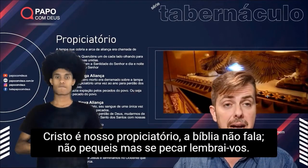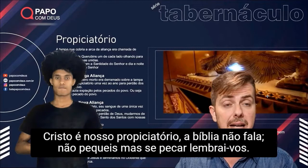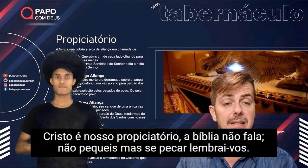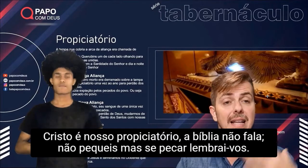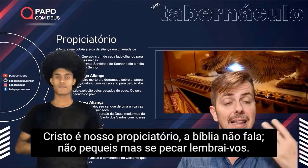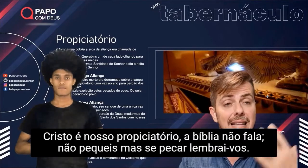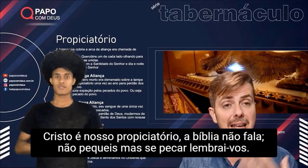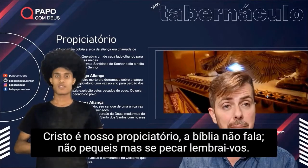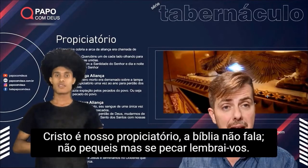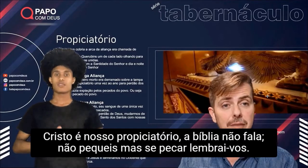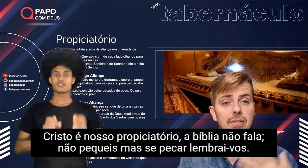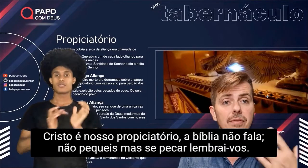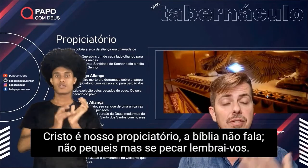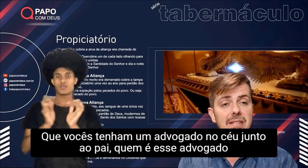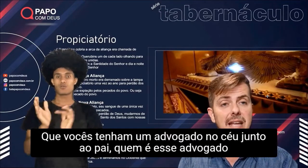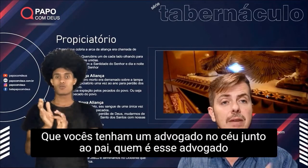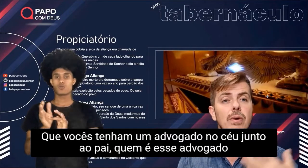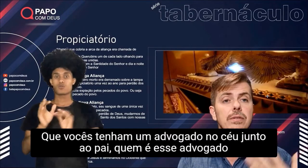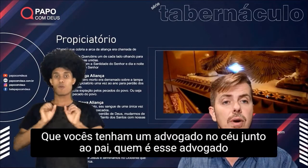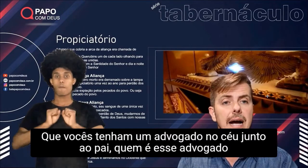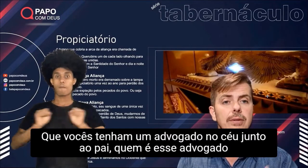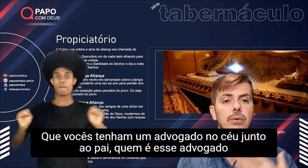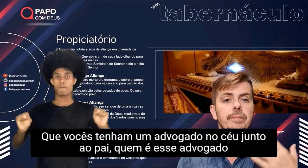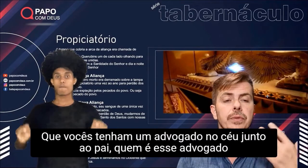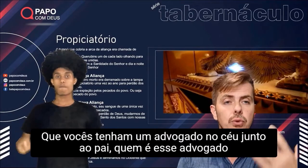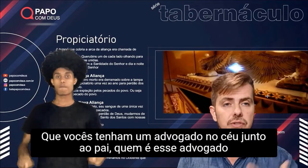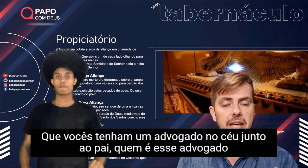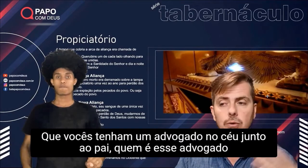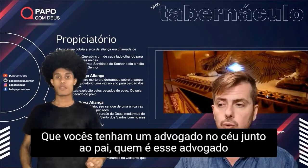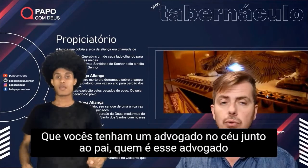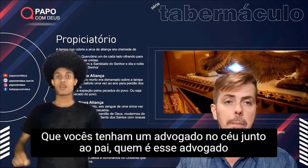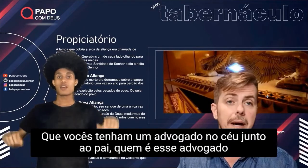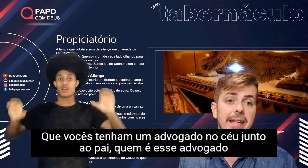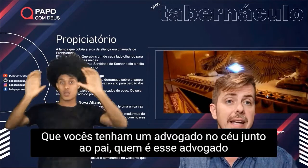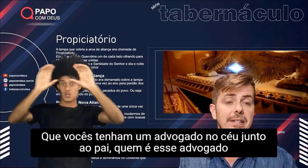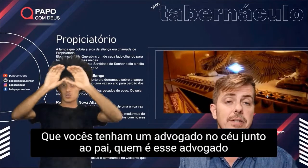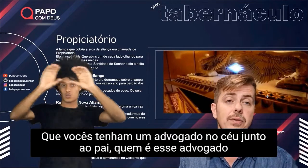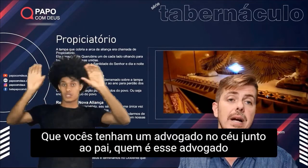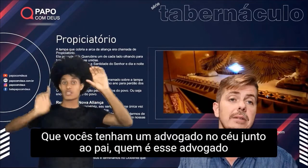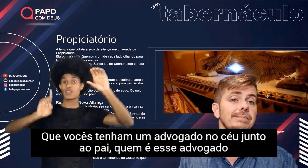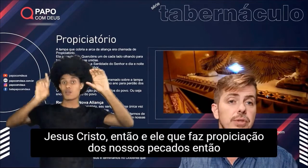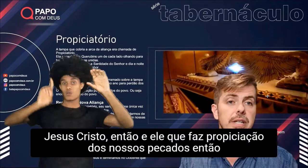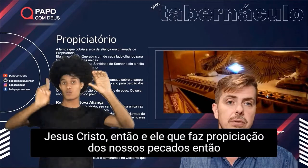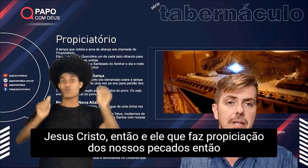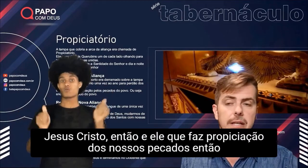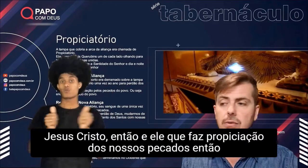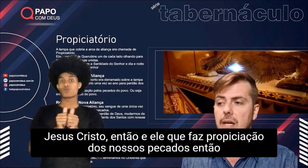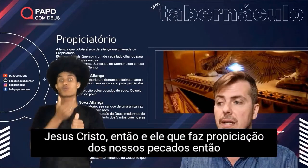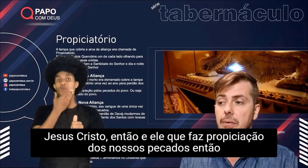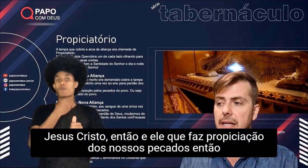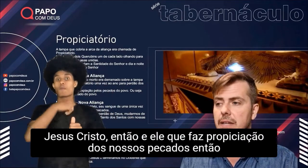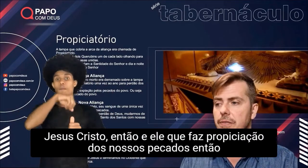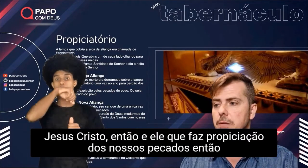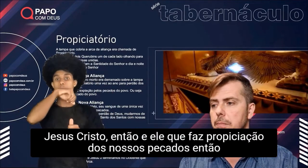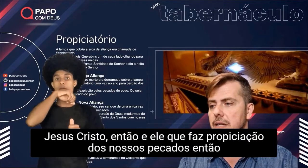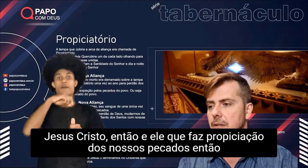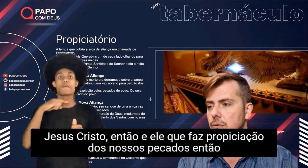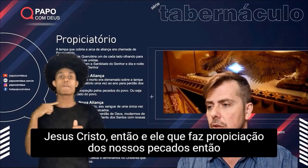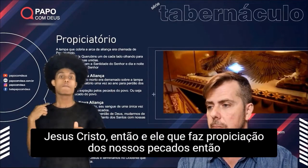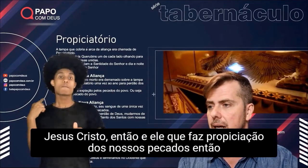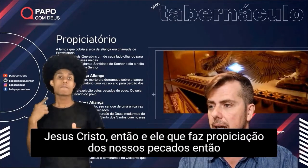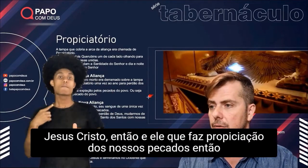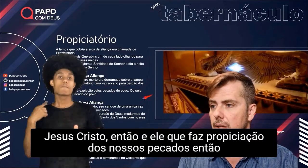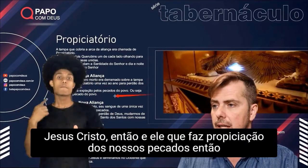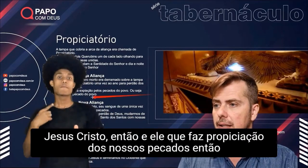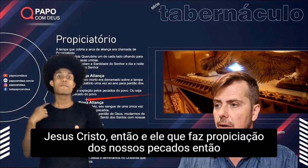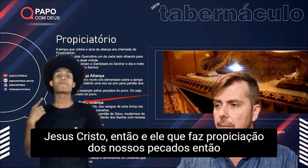se pecares, lembrai-vos que vocês têm um advogado no céu junto ao Pai. Quem é esse advogado? Jesus Cristo. Então é ele que faz propiciação